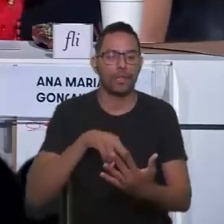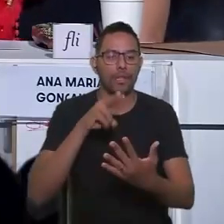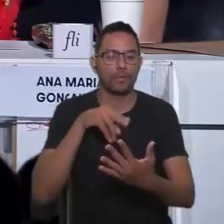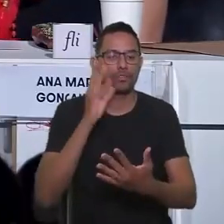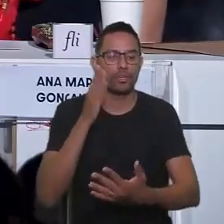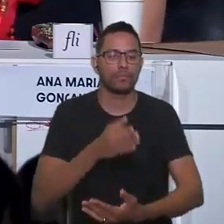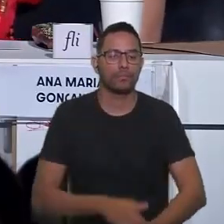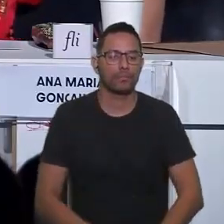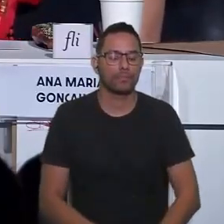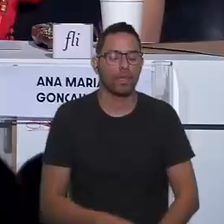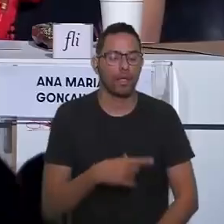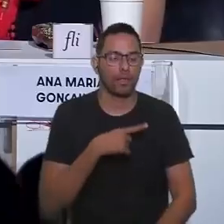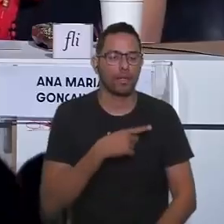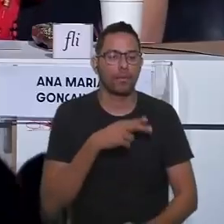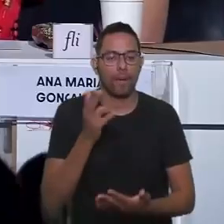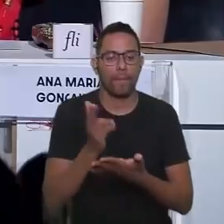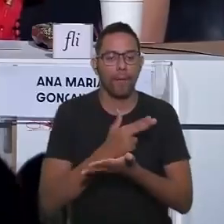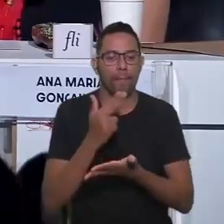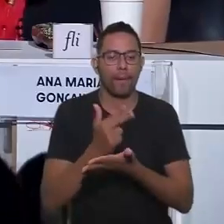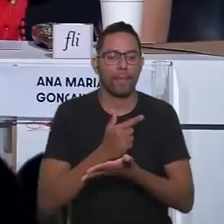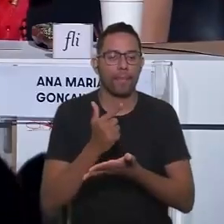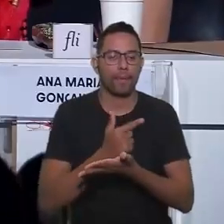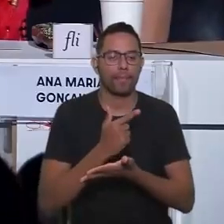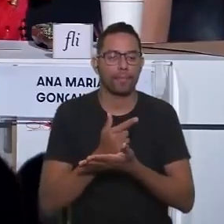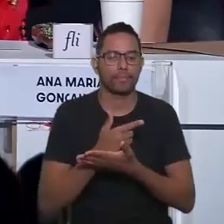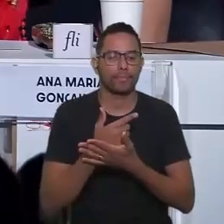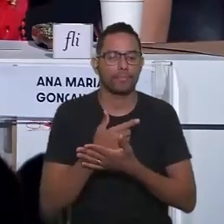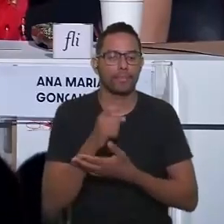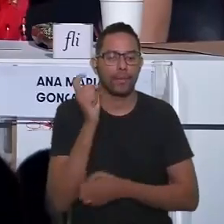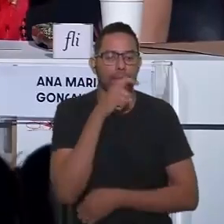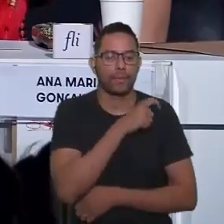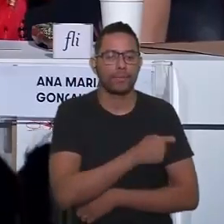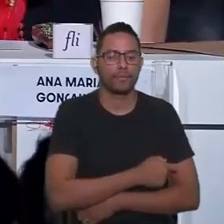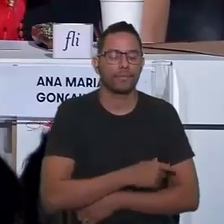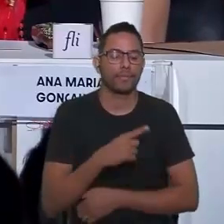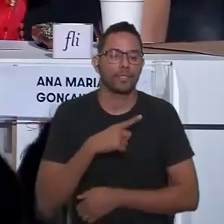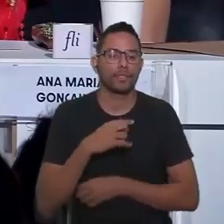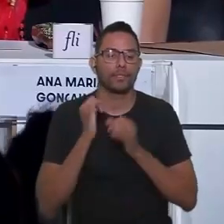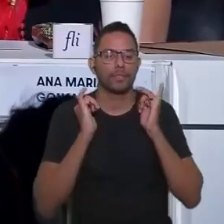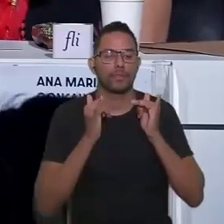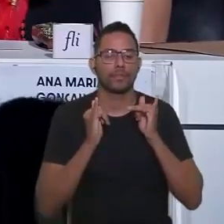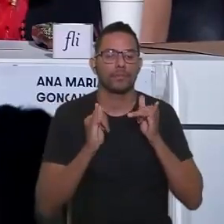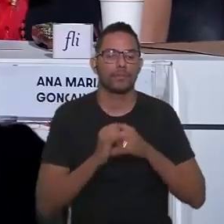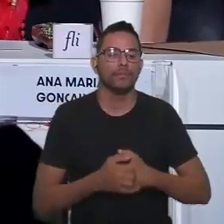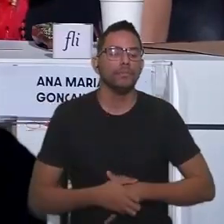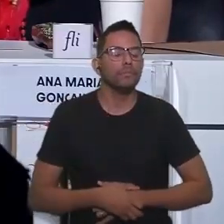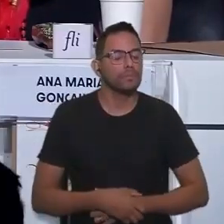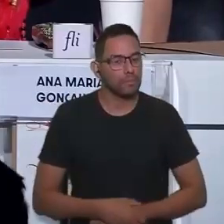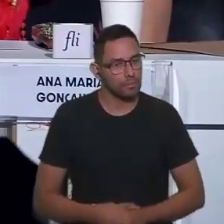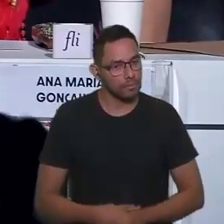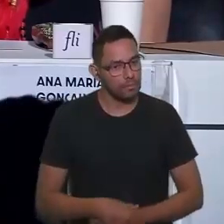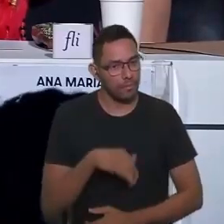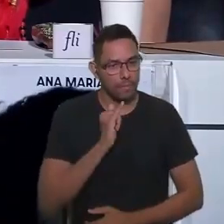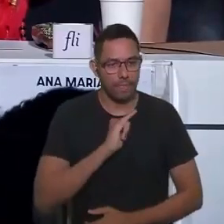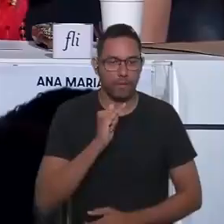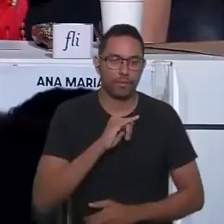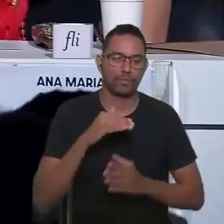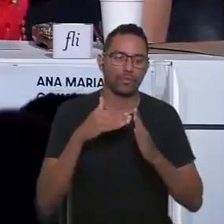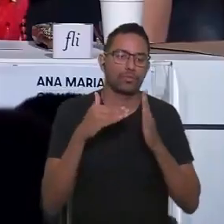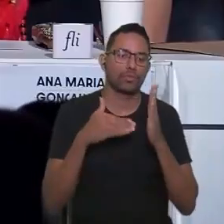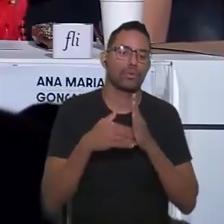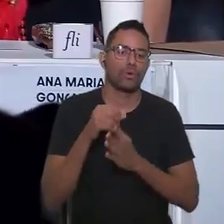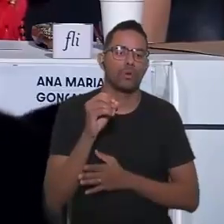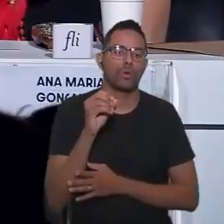Muniz? Ele tem muitos livros, inclusive de ficção. O Muniz conta que, antes de tudo, como todos os